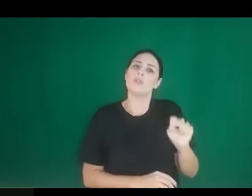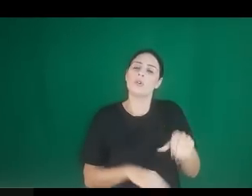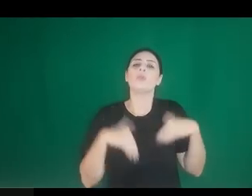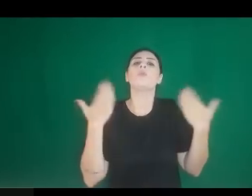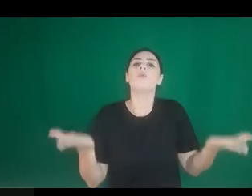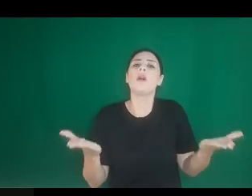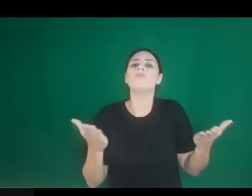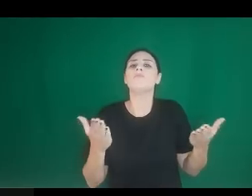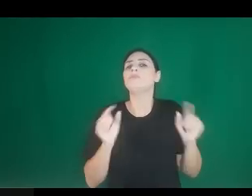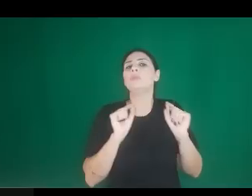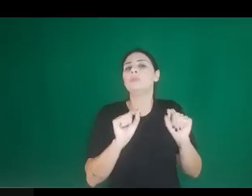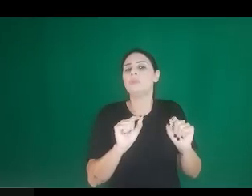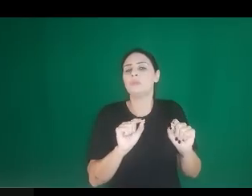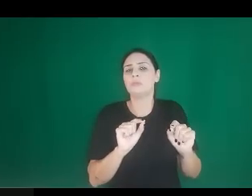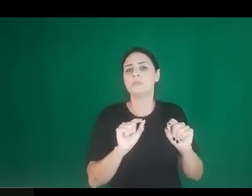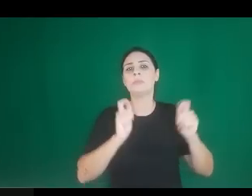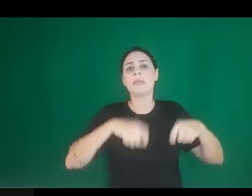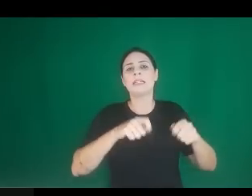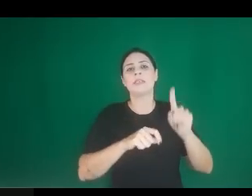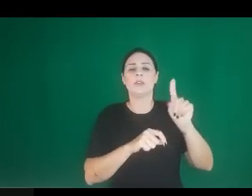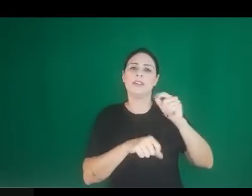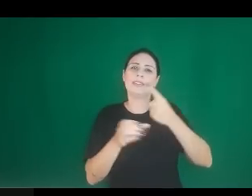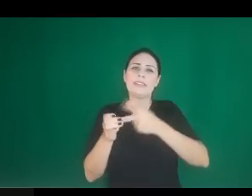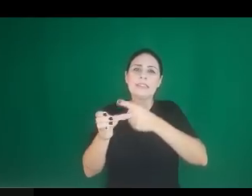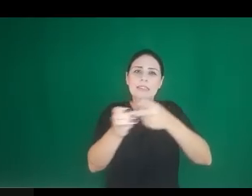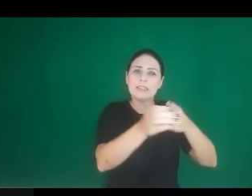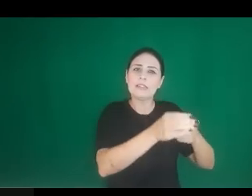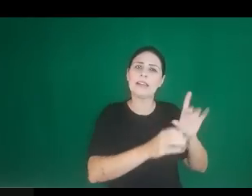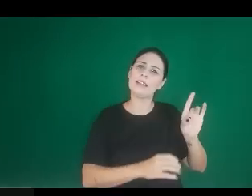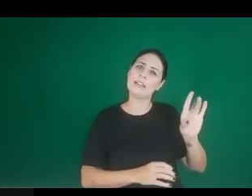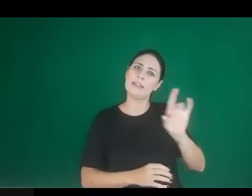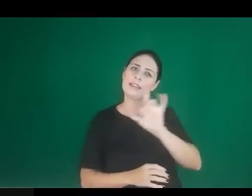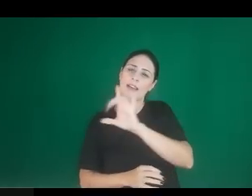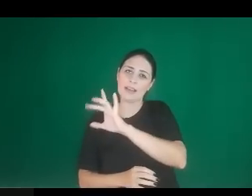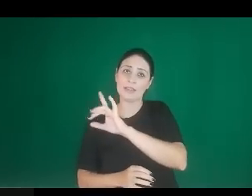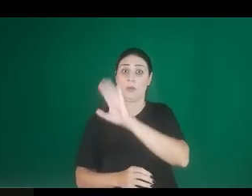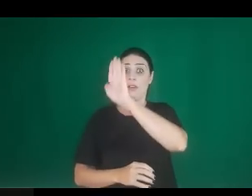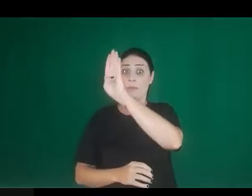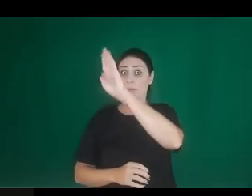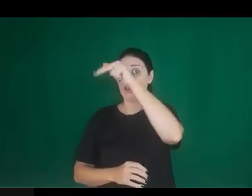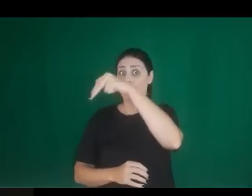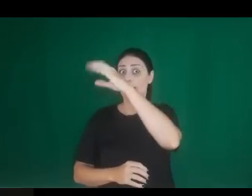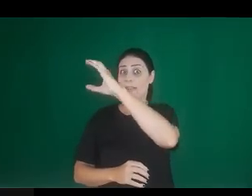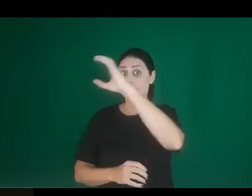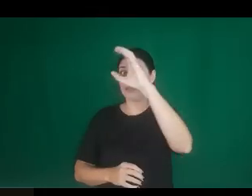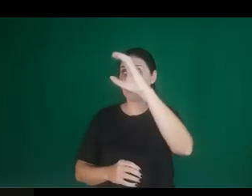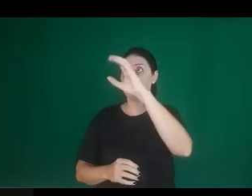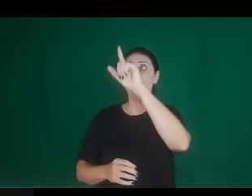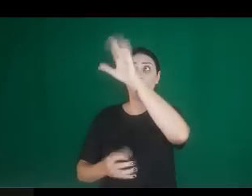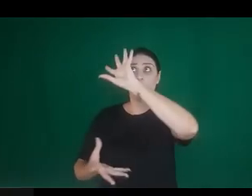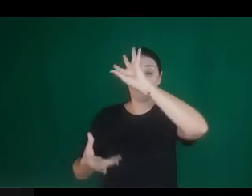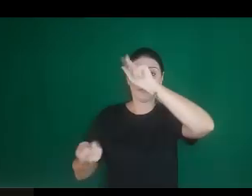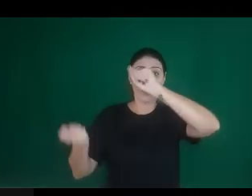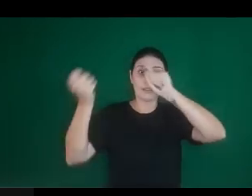era a tarefa em nível nacional? Que os municípios elaborassem a sua, com base na base, né, com